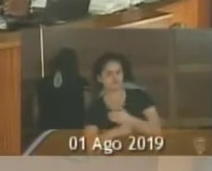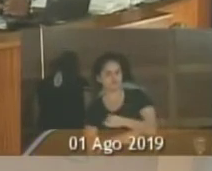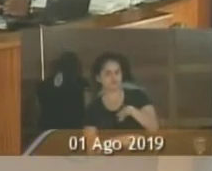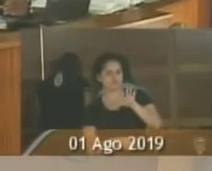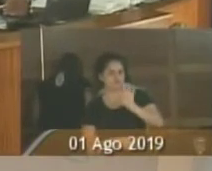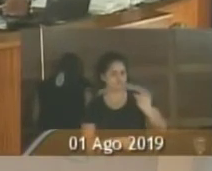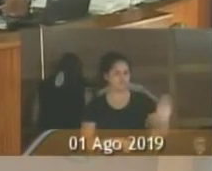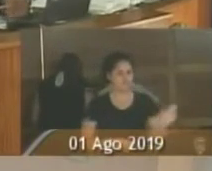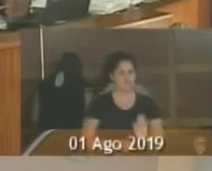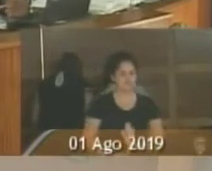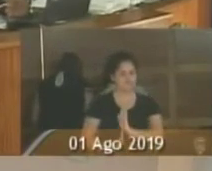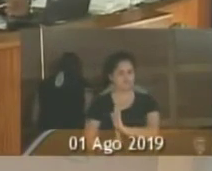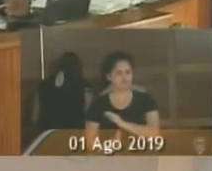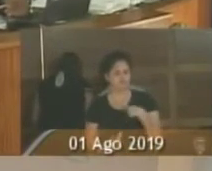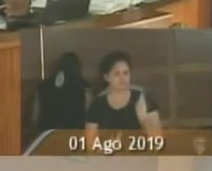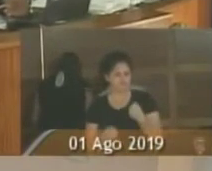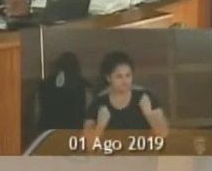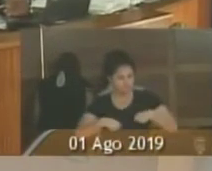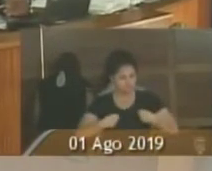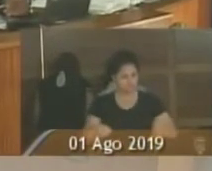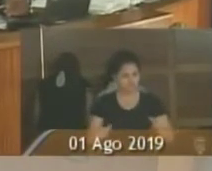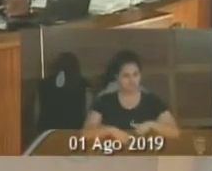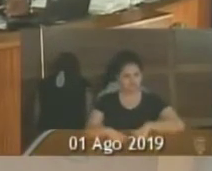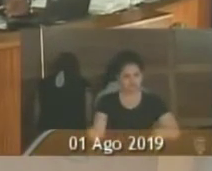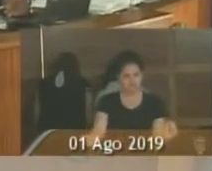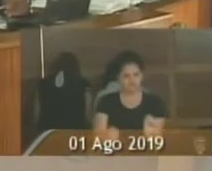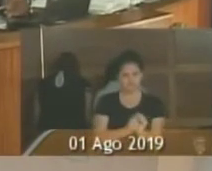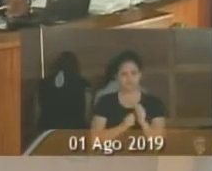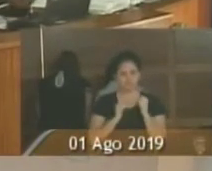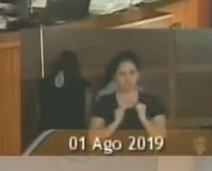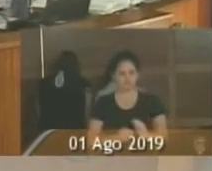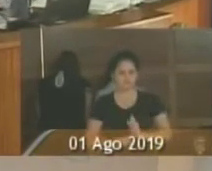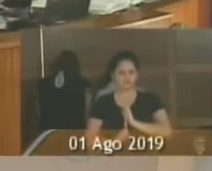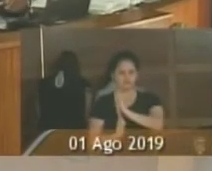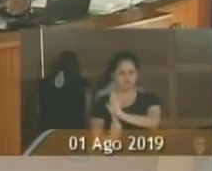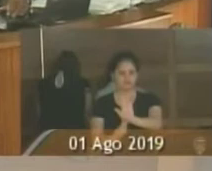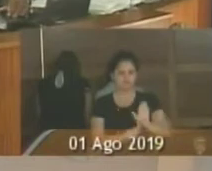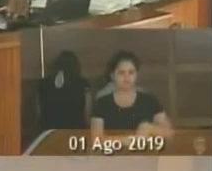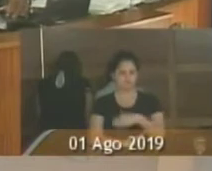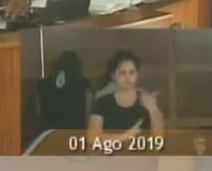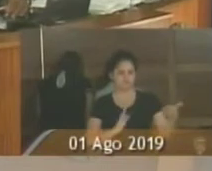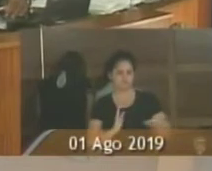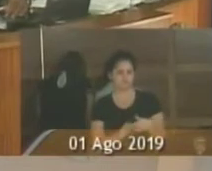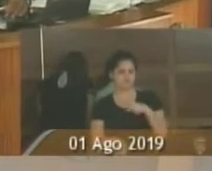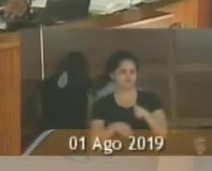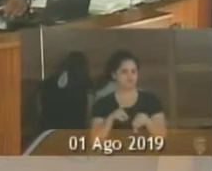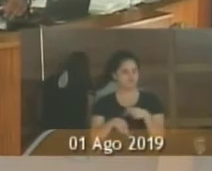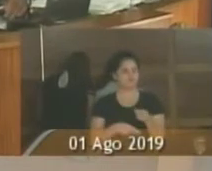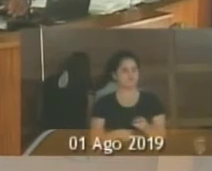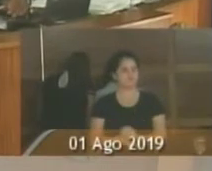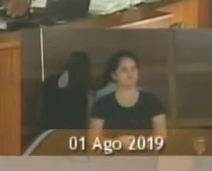em conjunto para ajudar a sociedade. E agradecer também, né, vereador Jean, né,